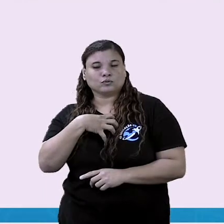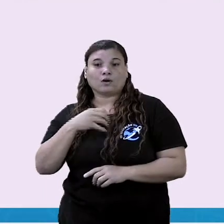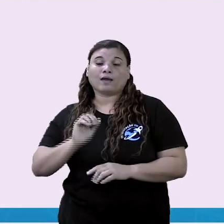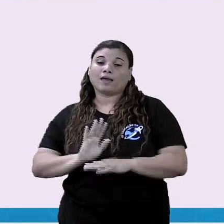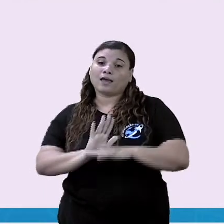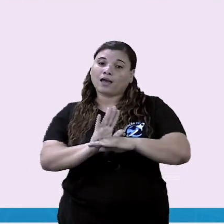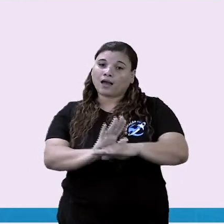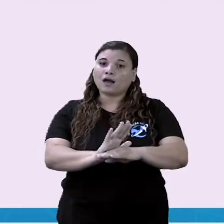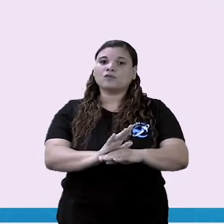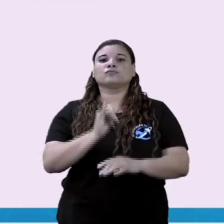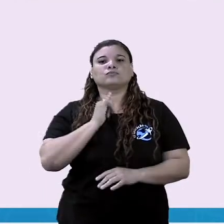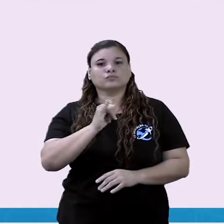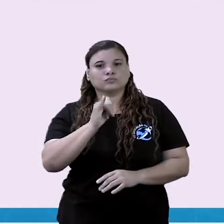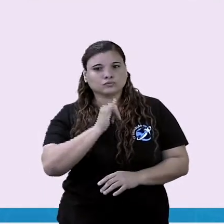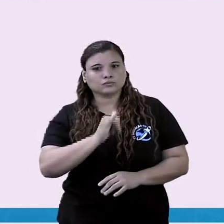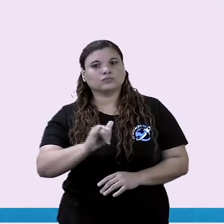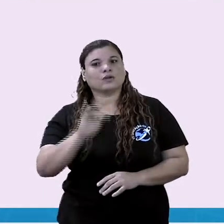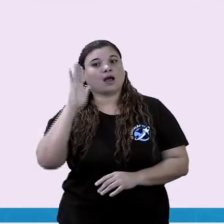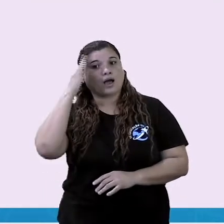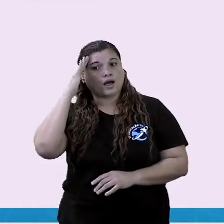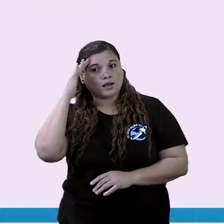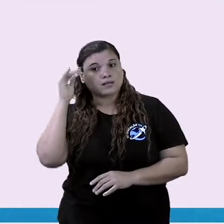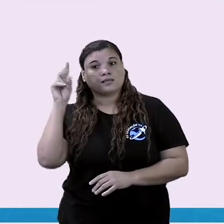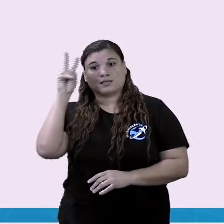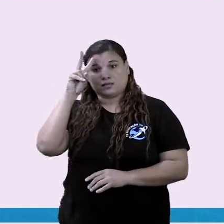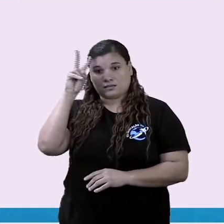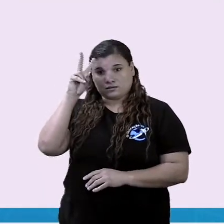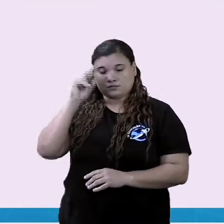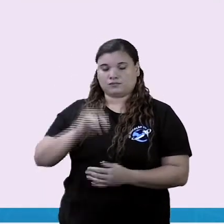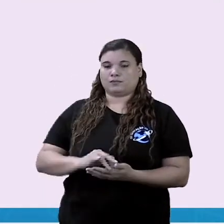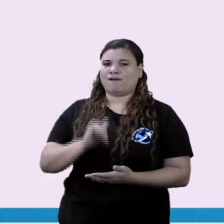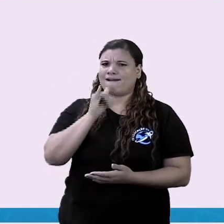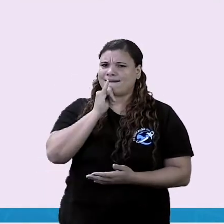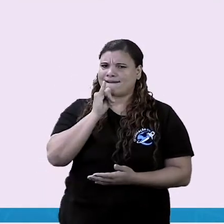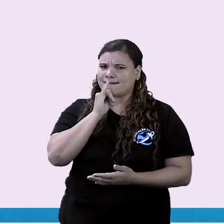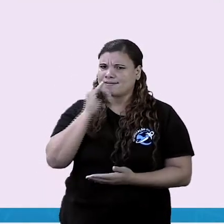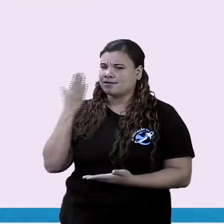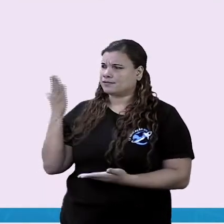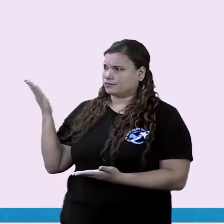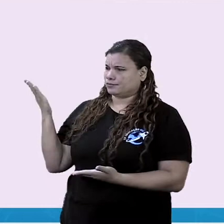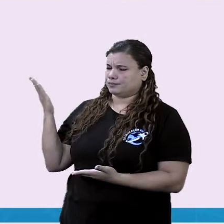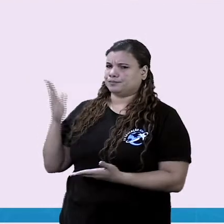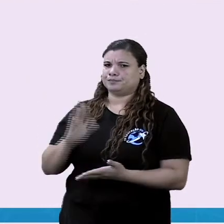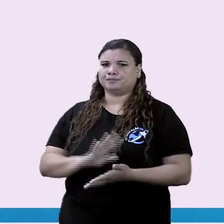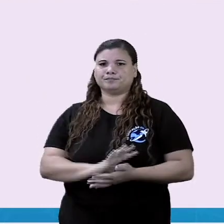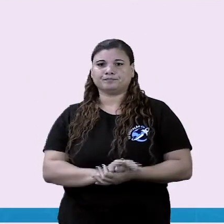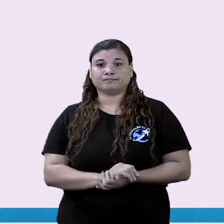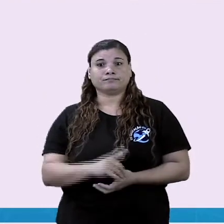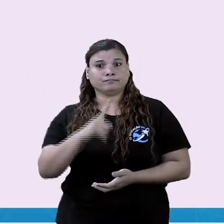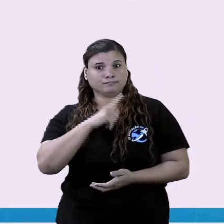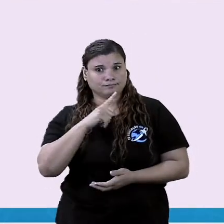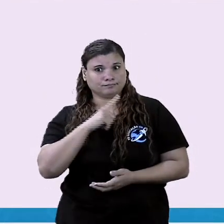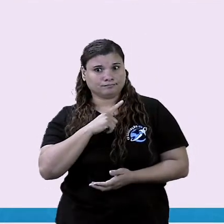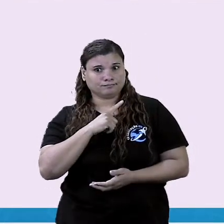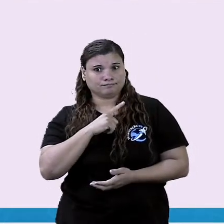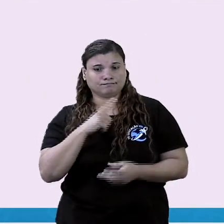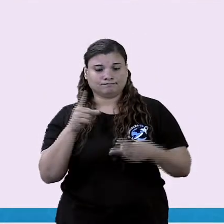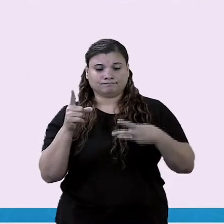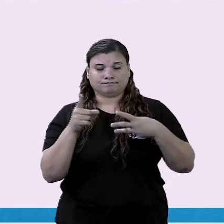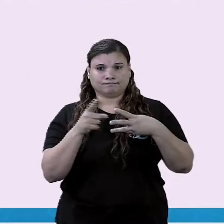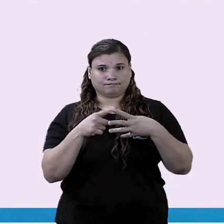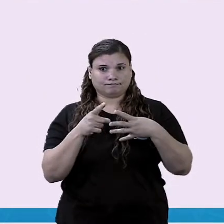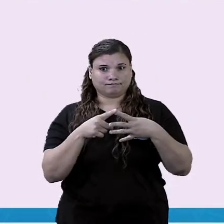contar e entender uma história. São elas, olha, fontes históricas visuais, ou seja, que